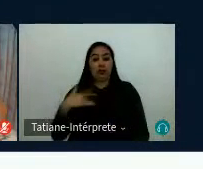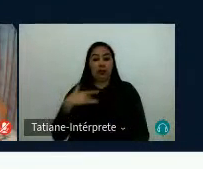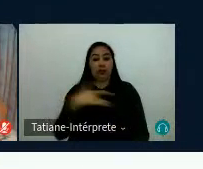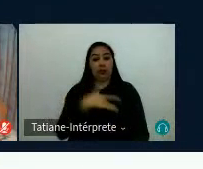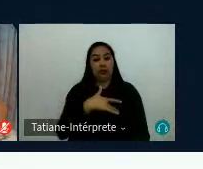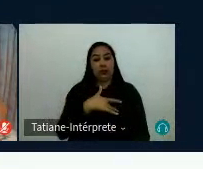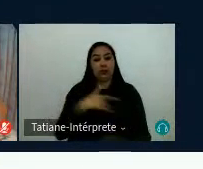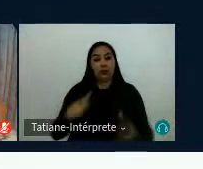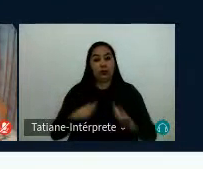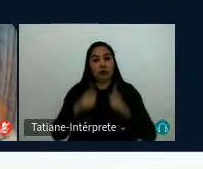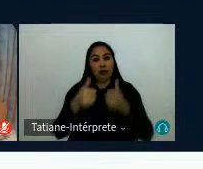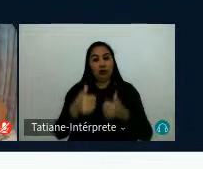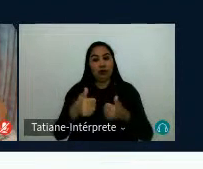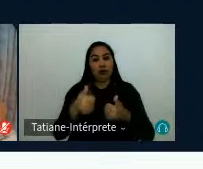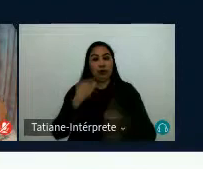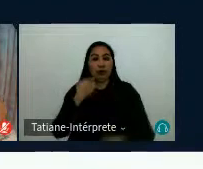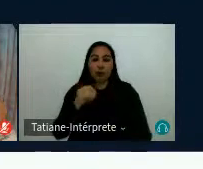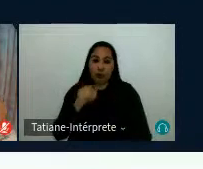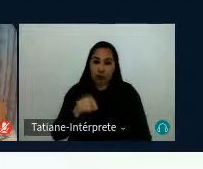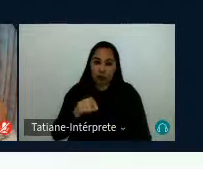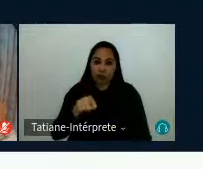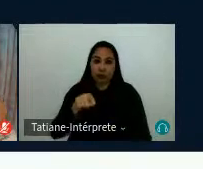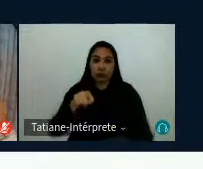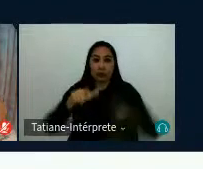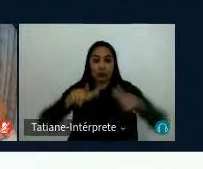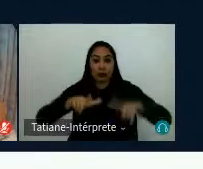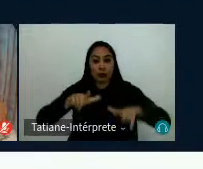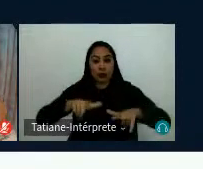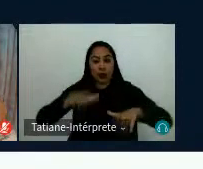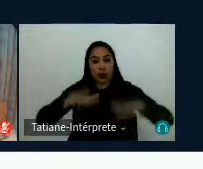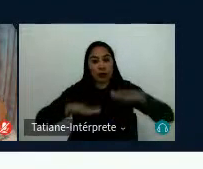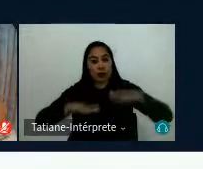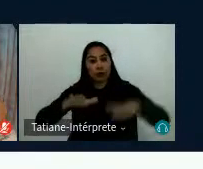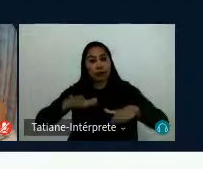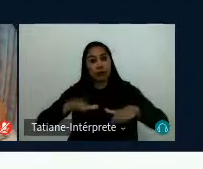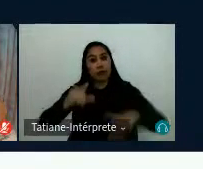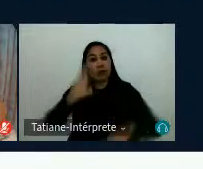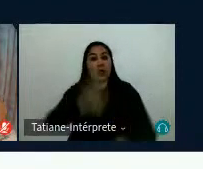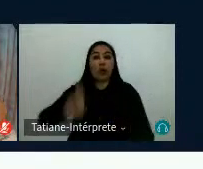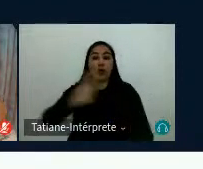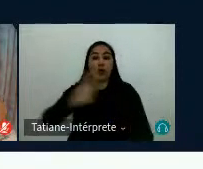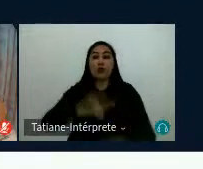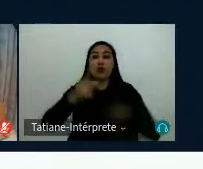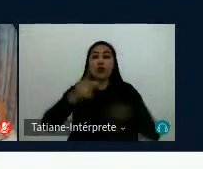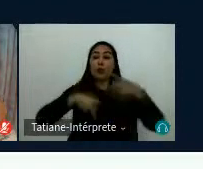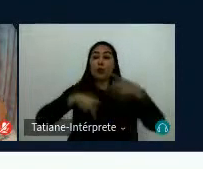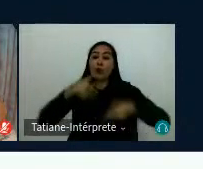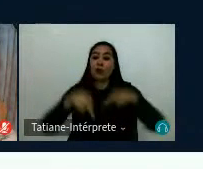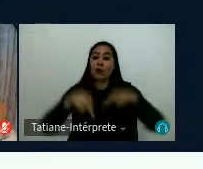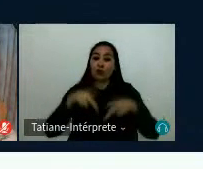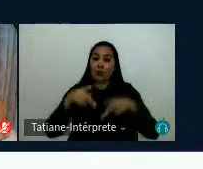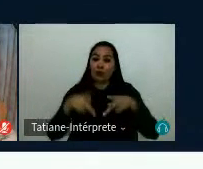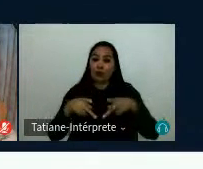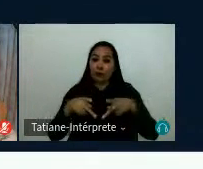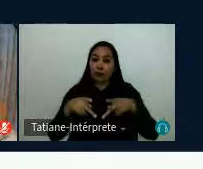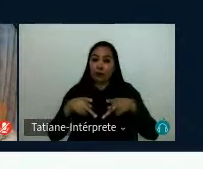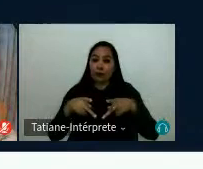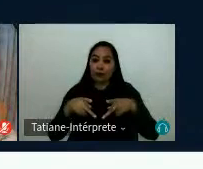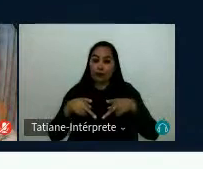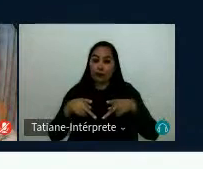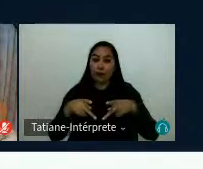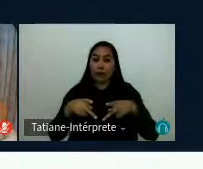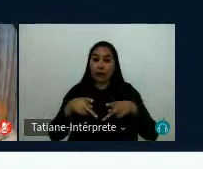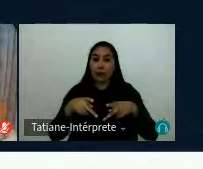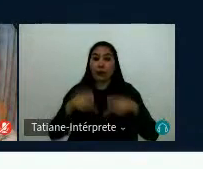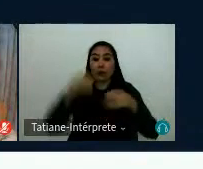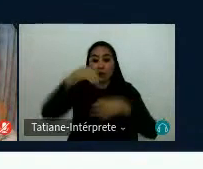esse ambiente equilibrado, ele é considerado um bem de uso comum do povo. Então, por meio da educação